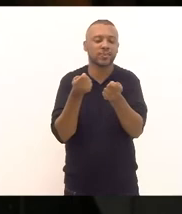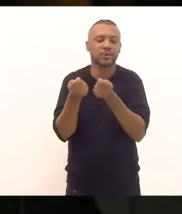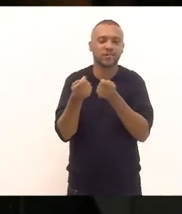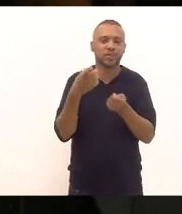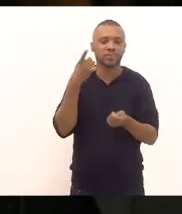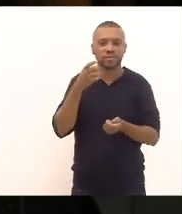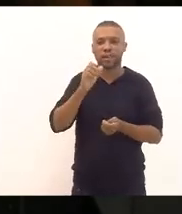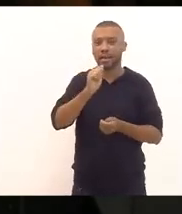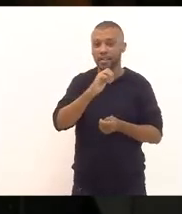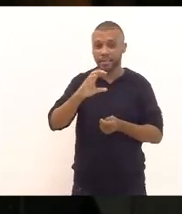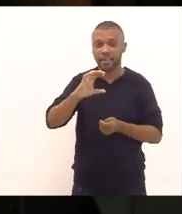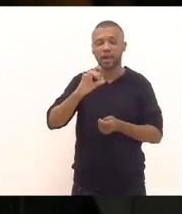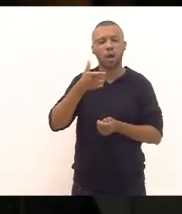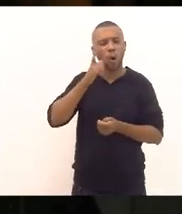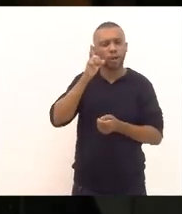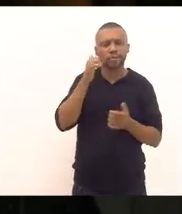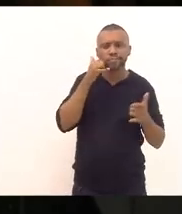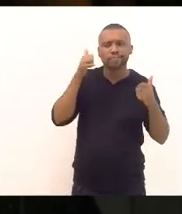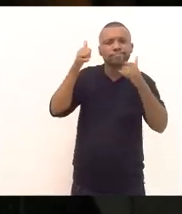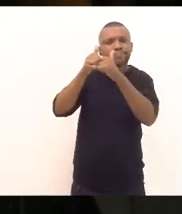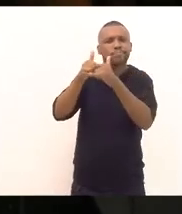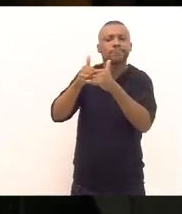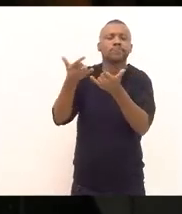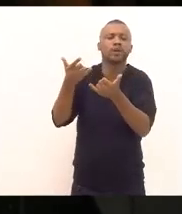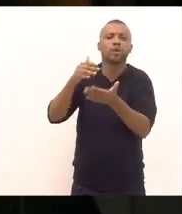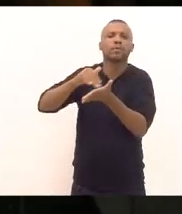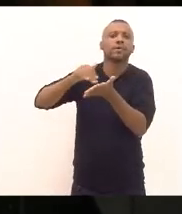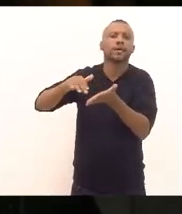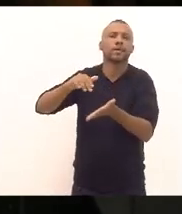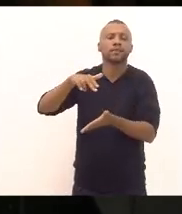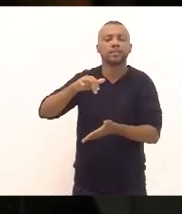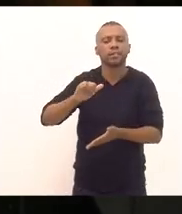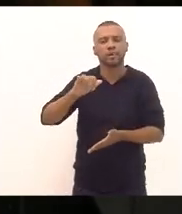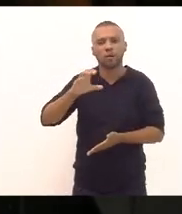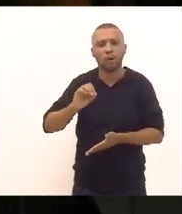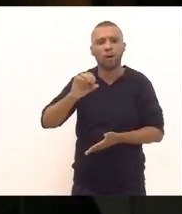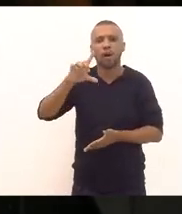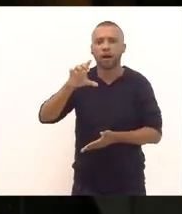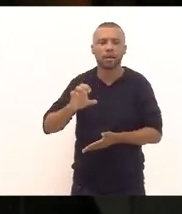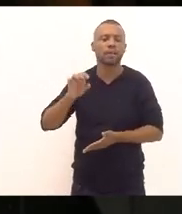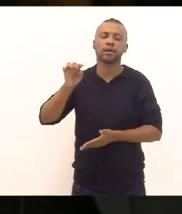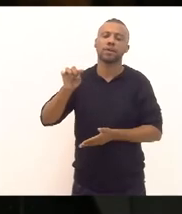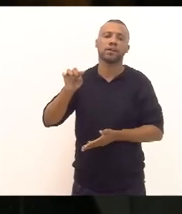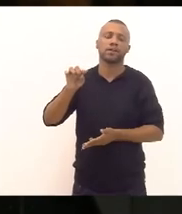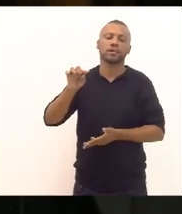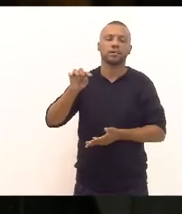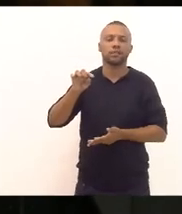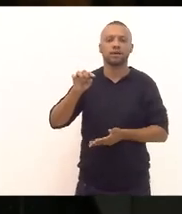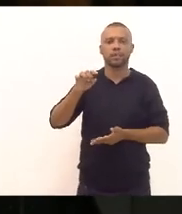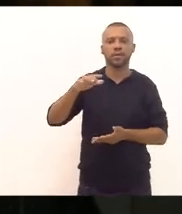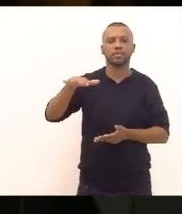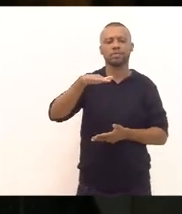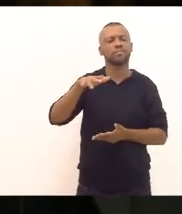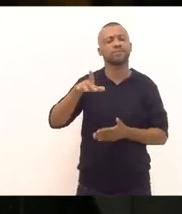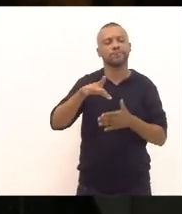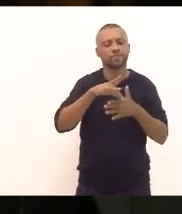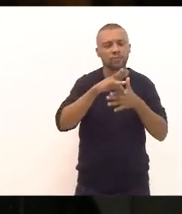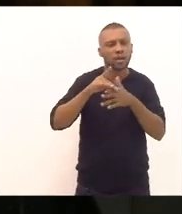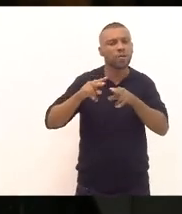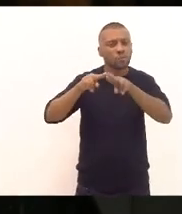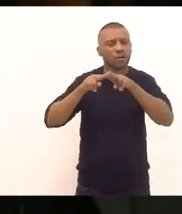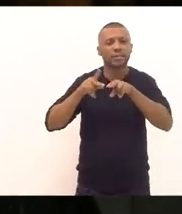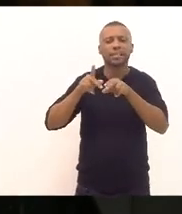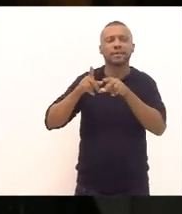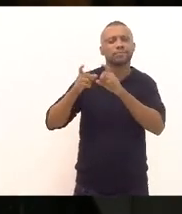falou ontem que o secretário Nicole Johnny sobre o plano do Detran não é a mensagem contendo o plano Detran em nome dessa conversa